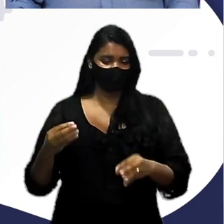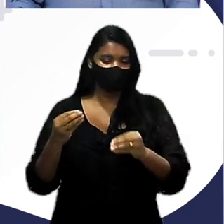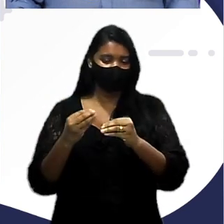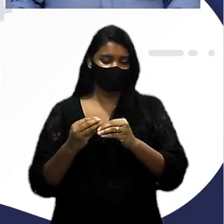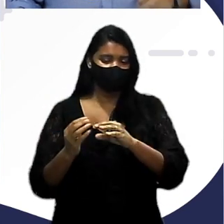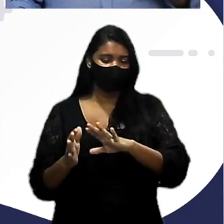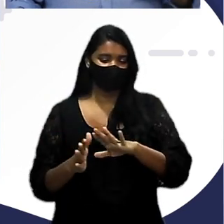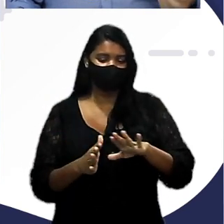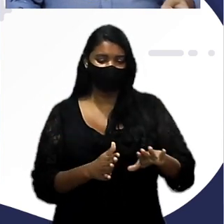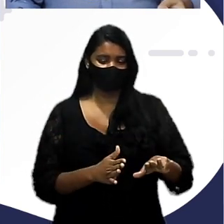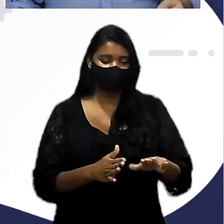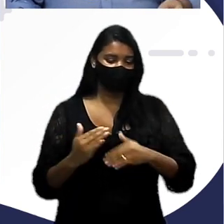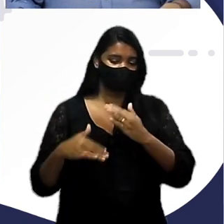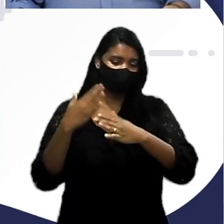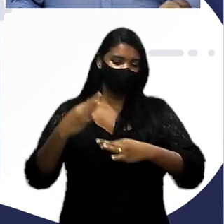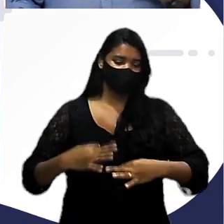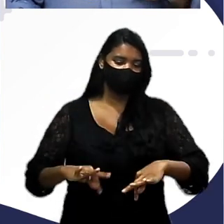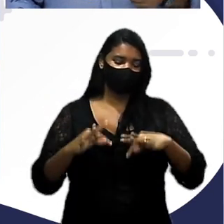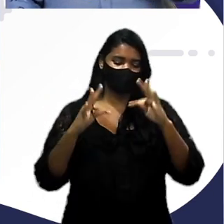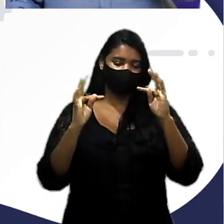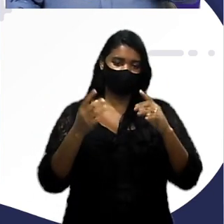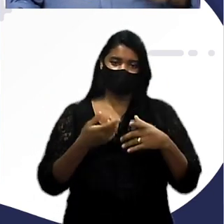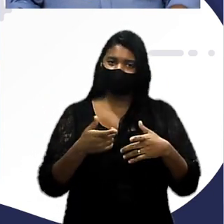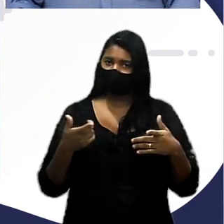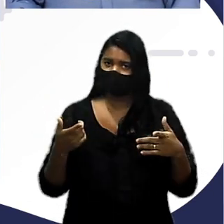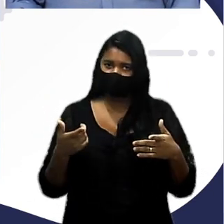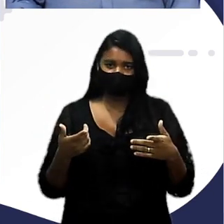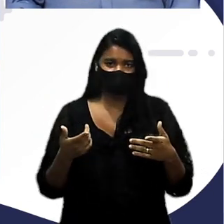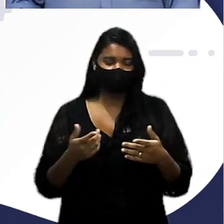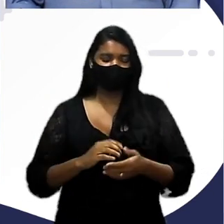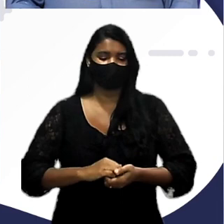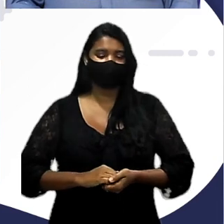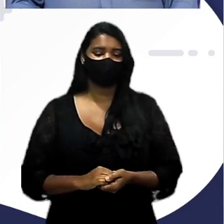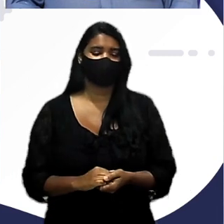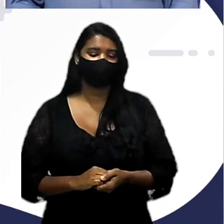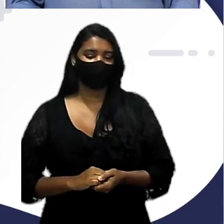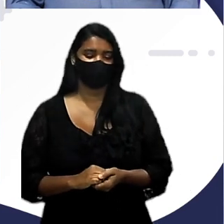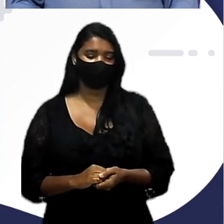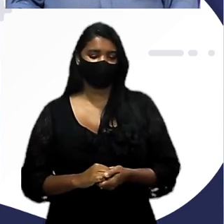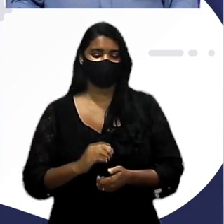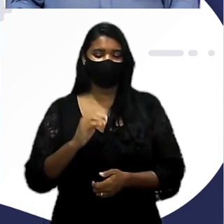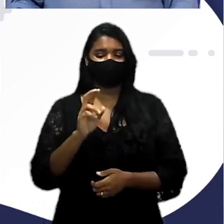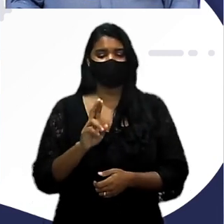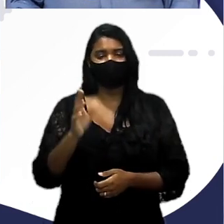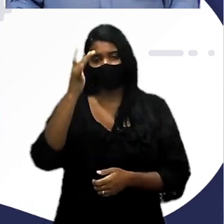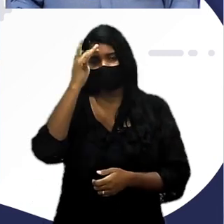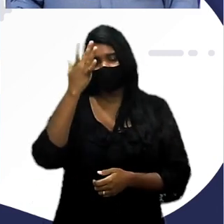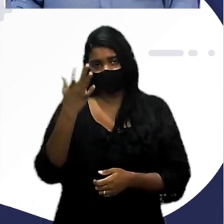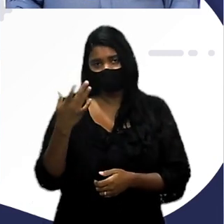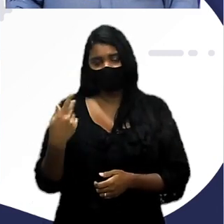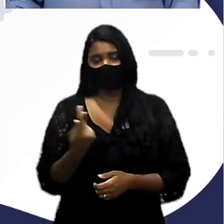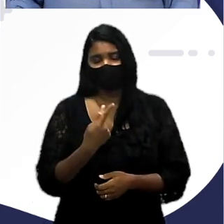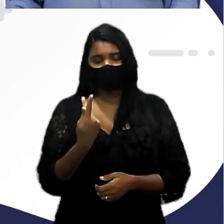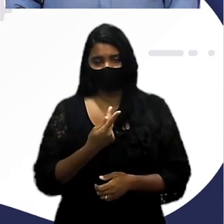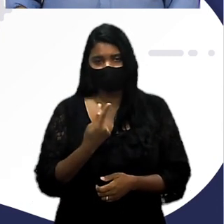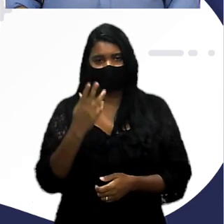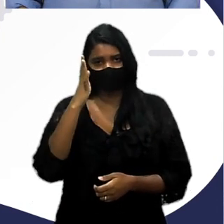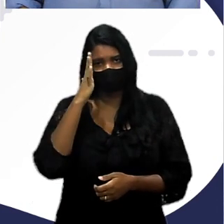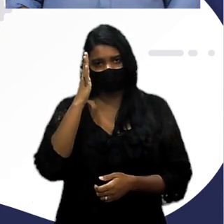em razão desse avanço da tecnologia, usando a conectividade aí como um instrumento facilitador. Vamos